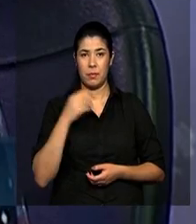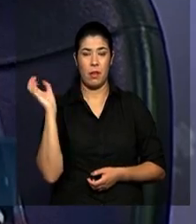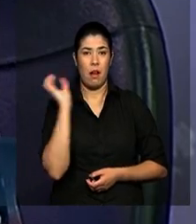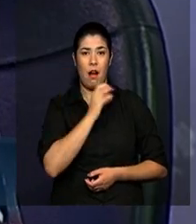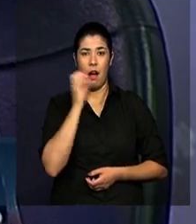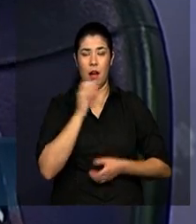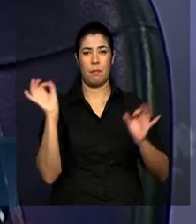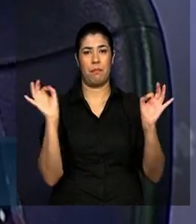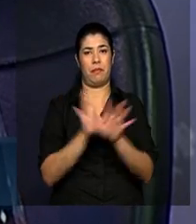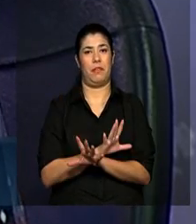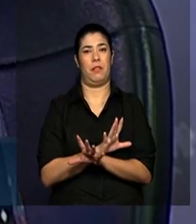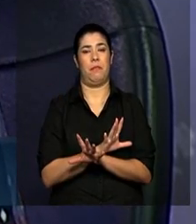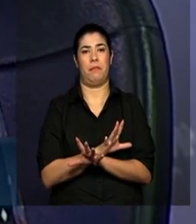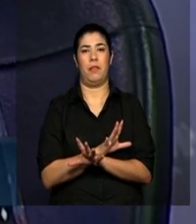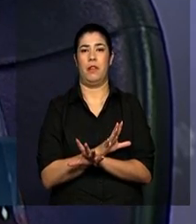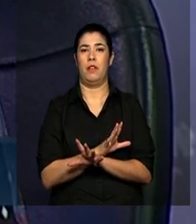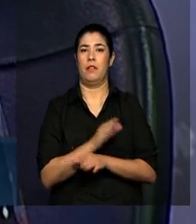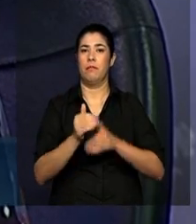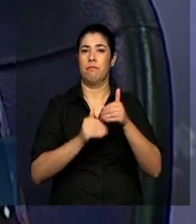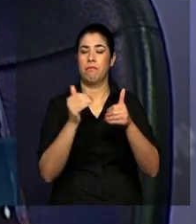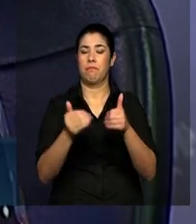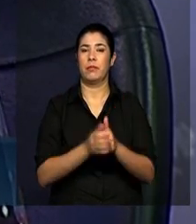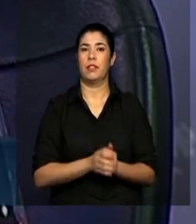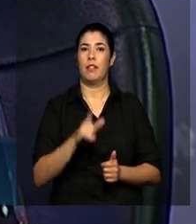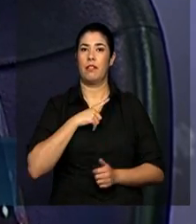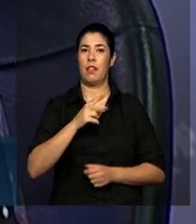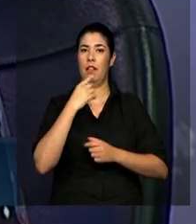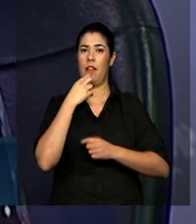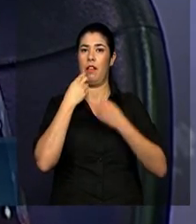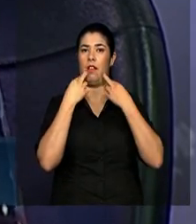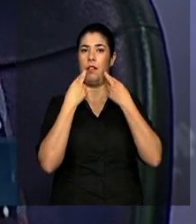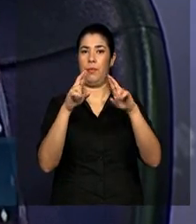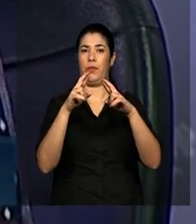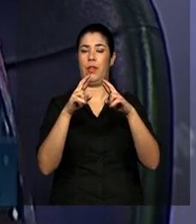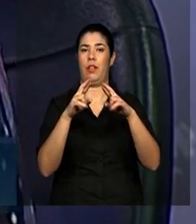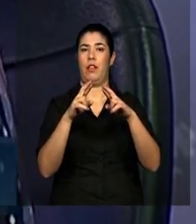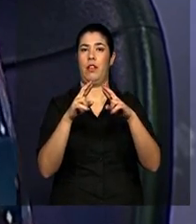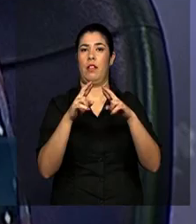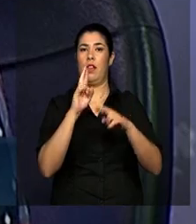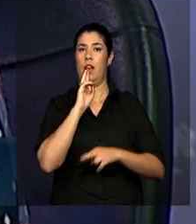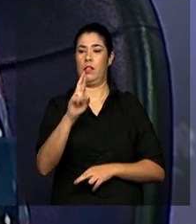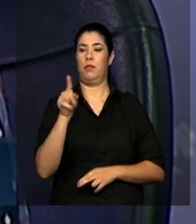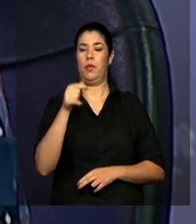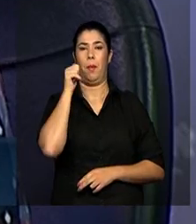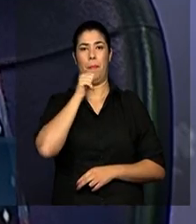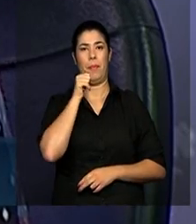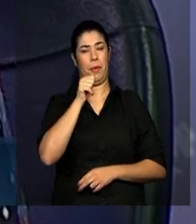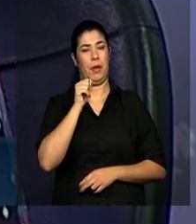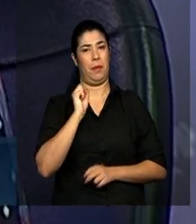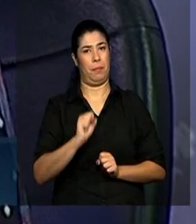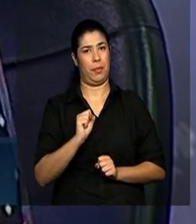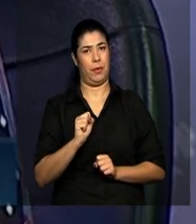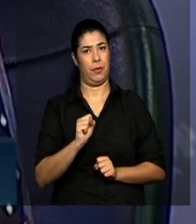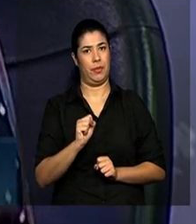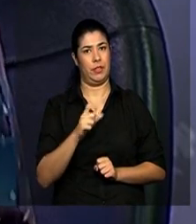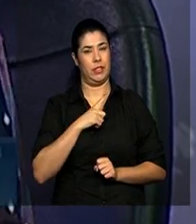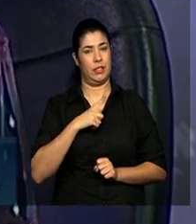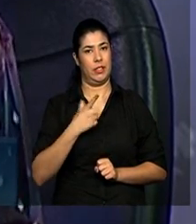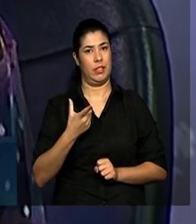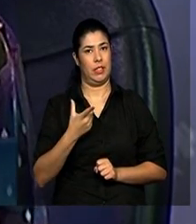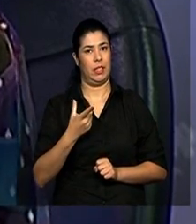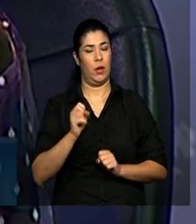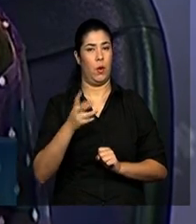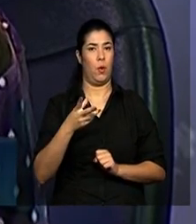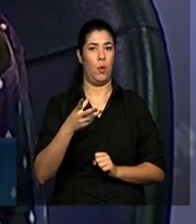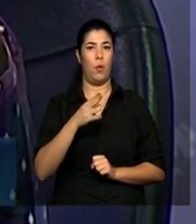nas respostas para as mulheres. E não deixar que as mulheres morram